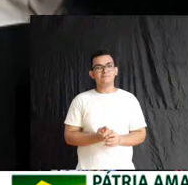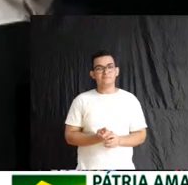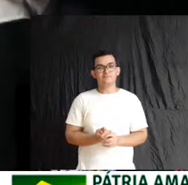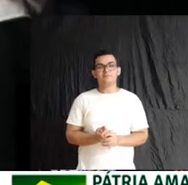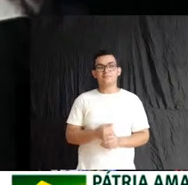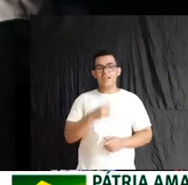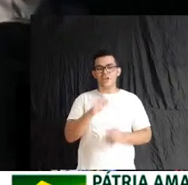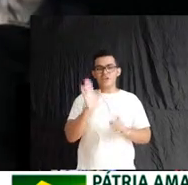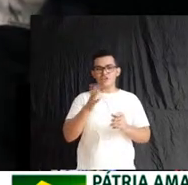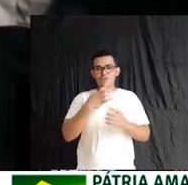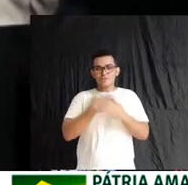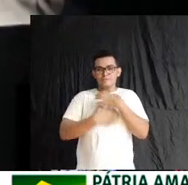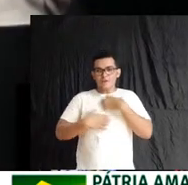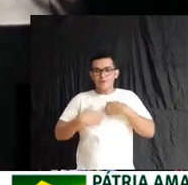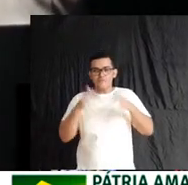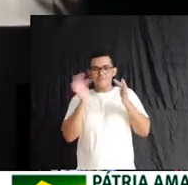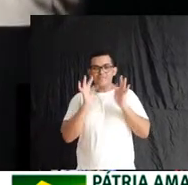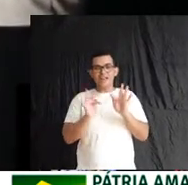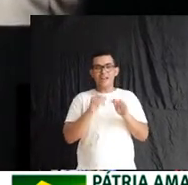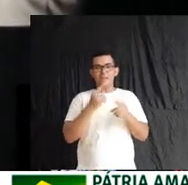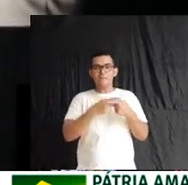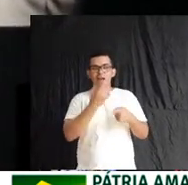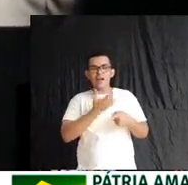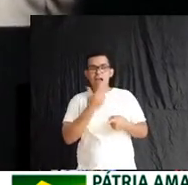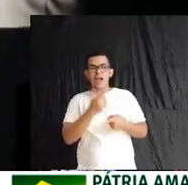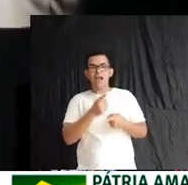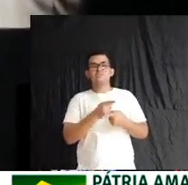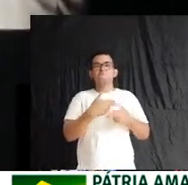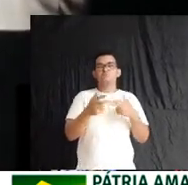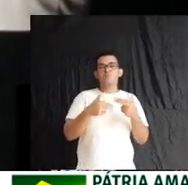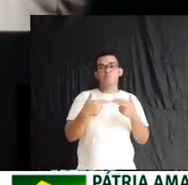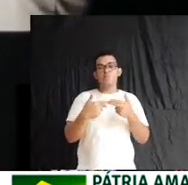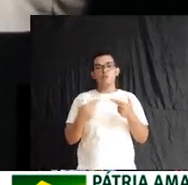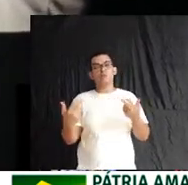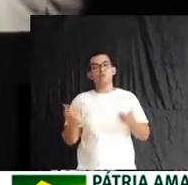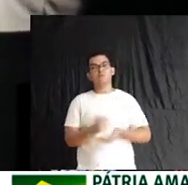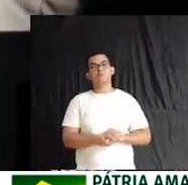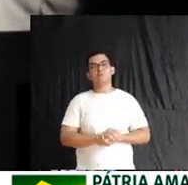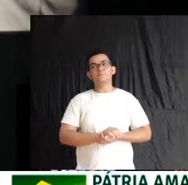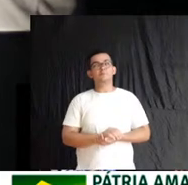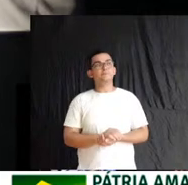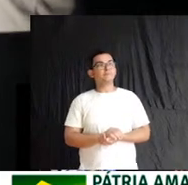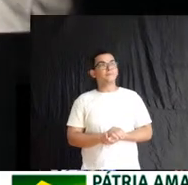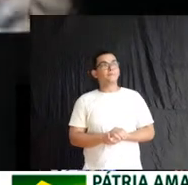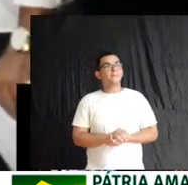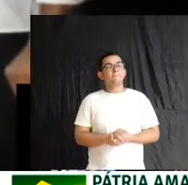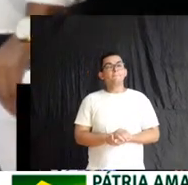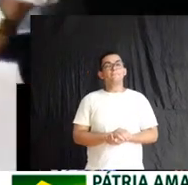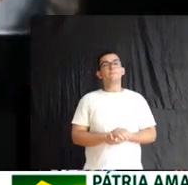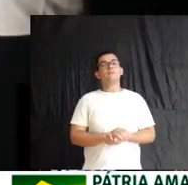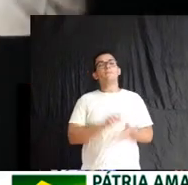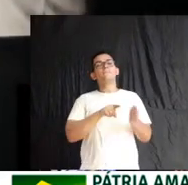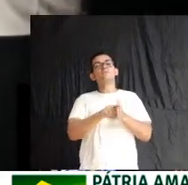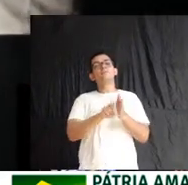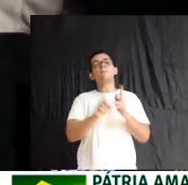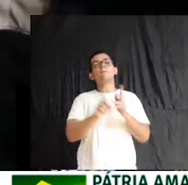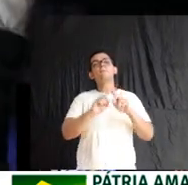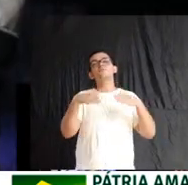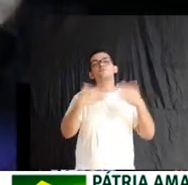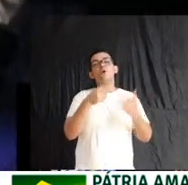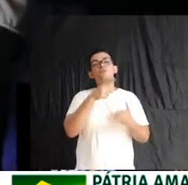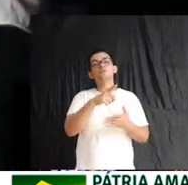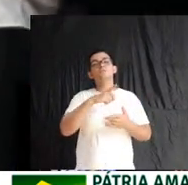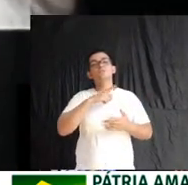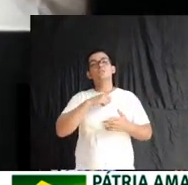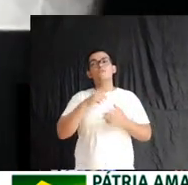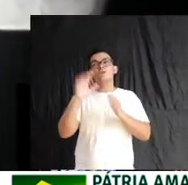Ele já está querendo alguma coisa, esse menino. Deixa eu perguntar mais uma para você. Qual o artista que você se inspira